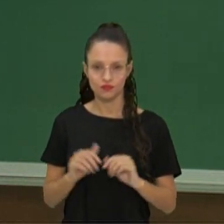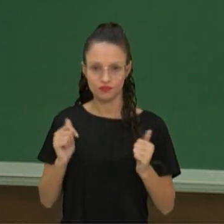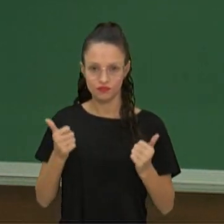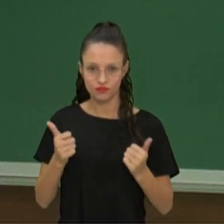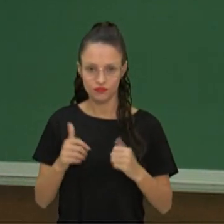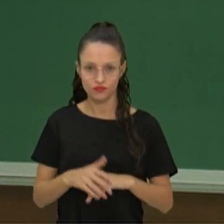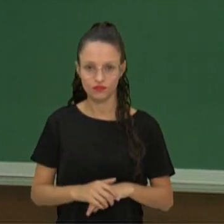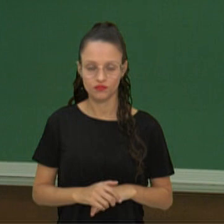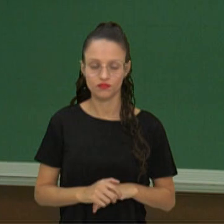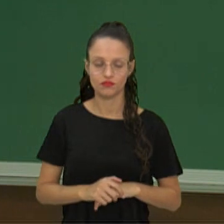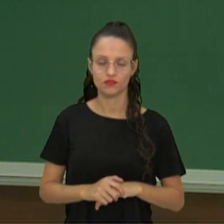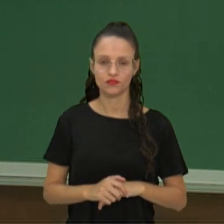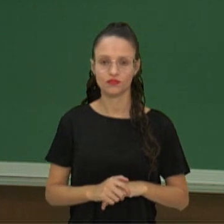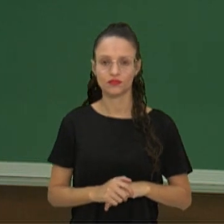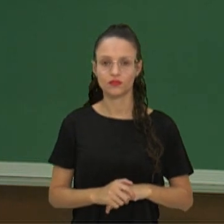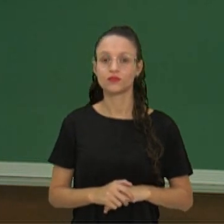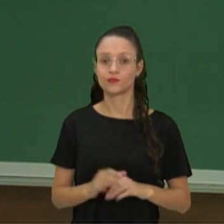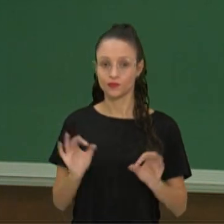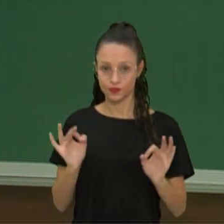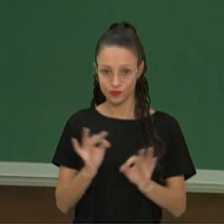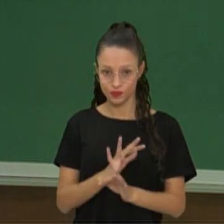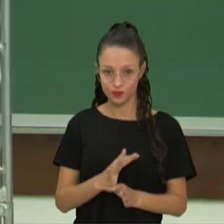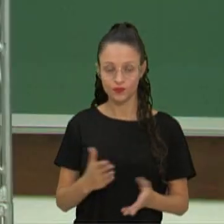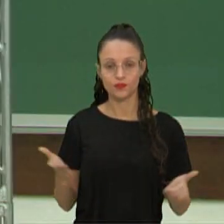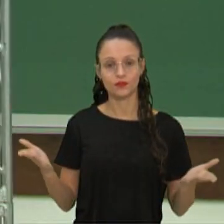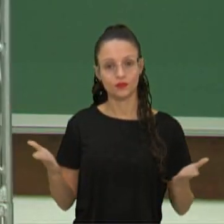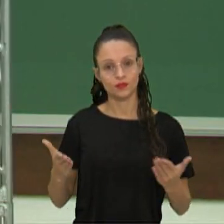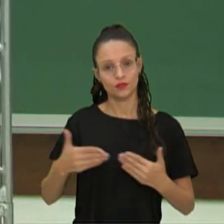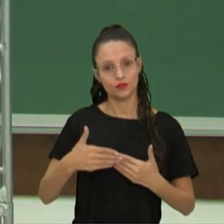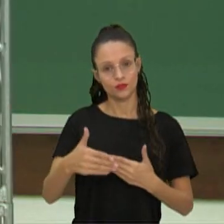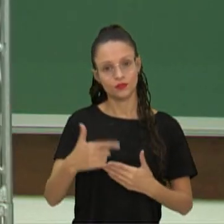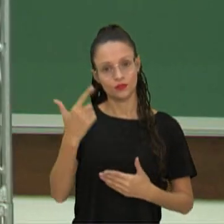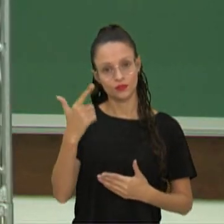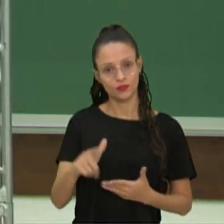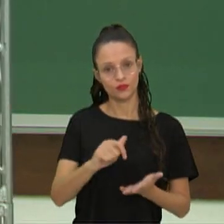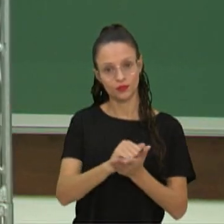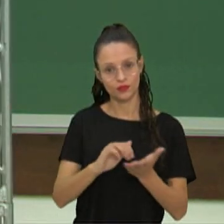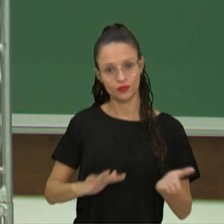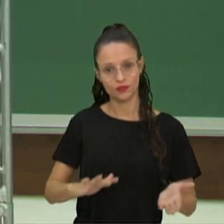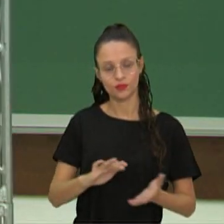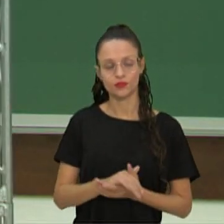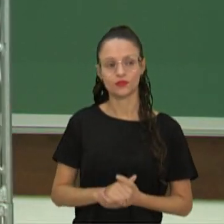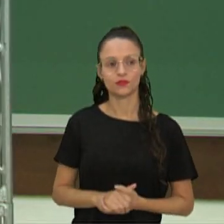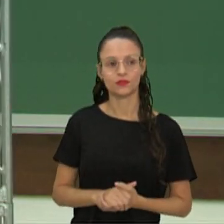Beleza? Feito isso, vamos agora para o próximo exercício. Dá uma olhada.